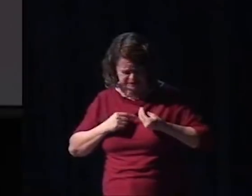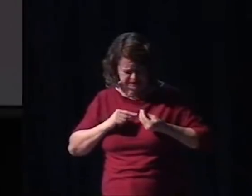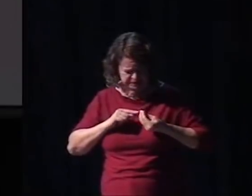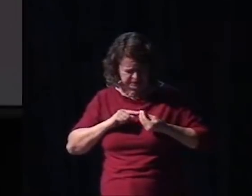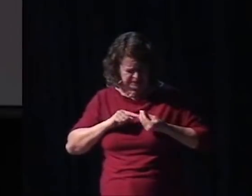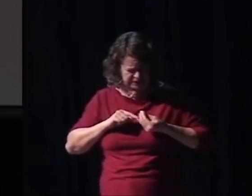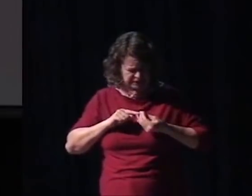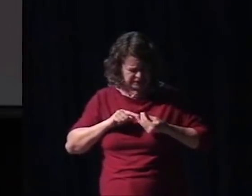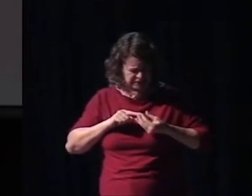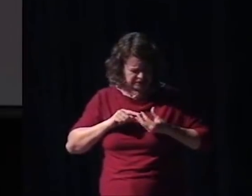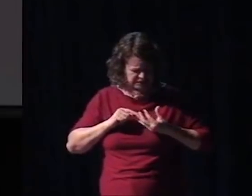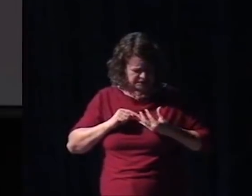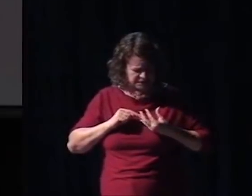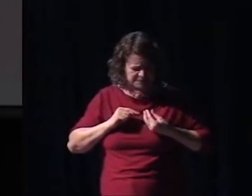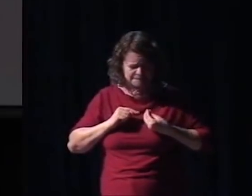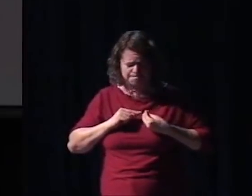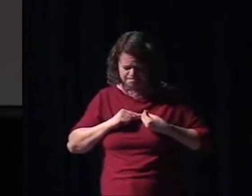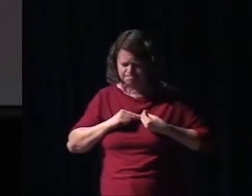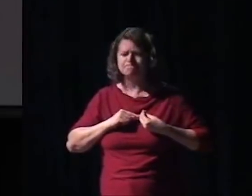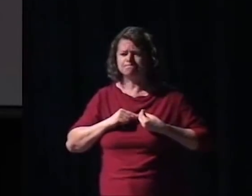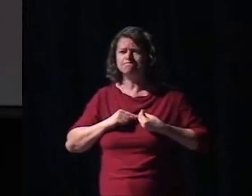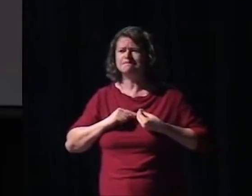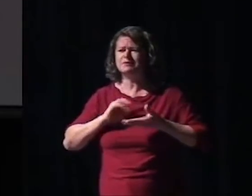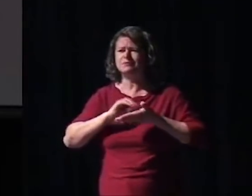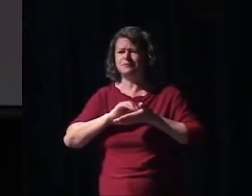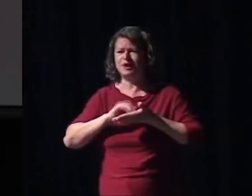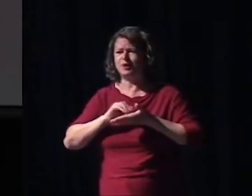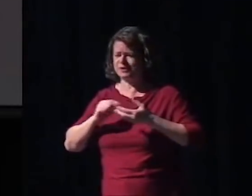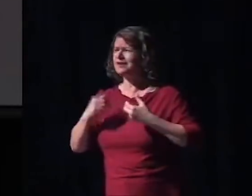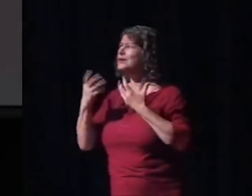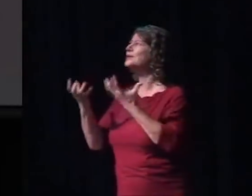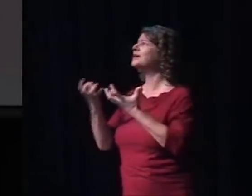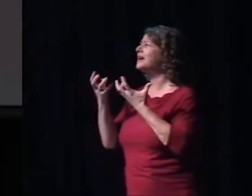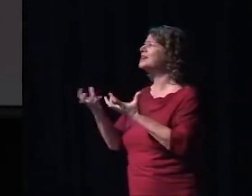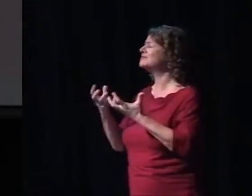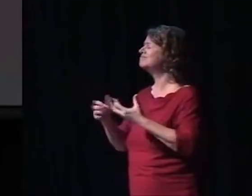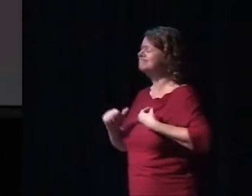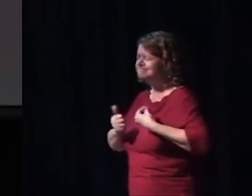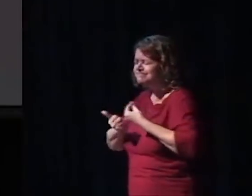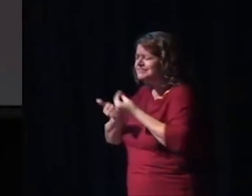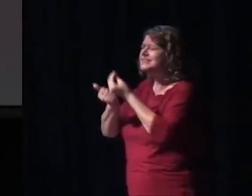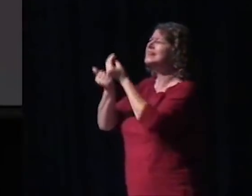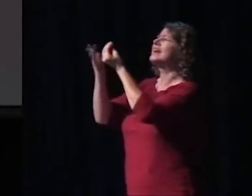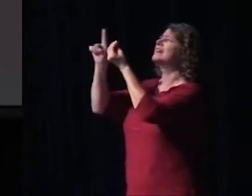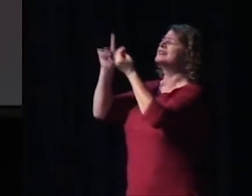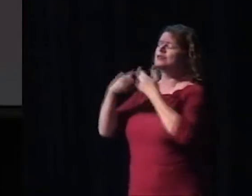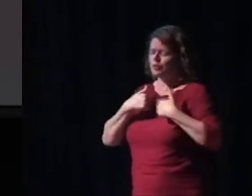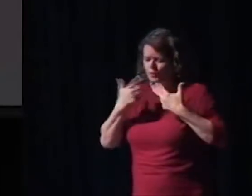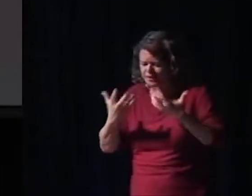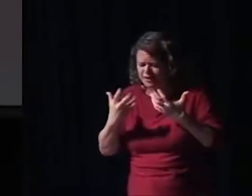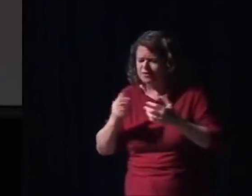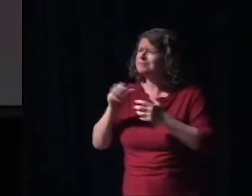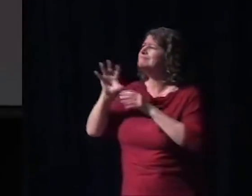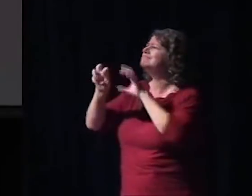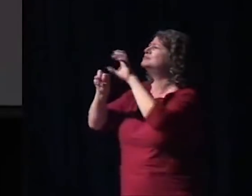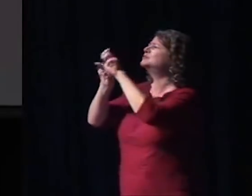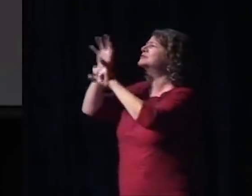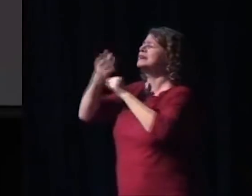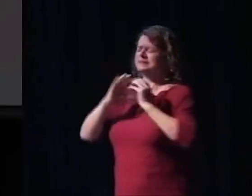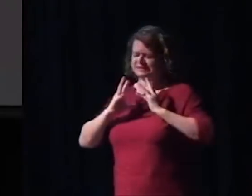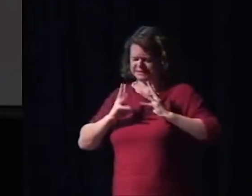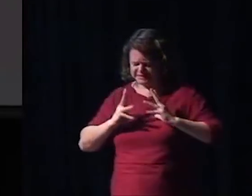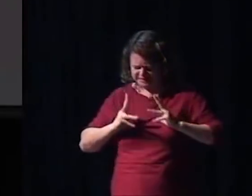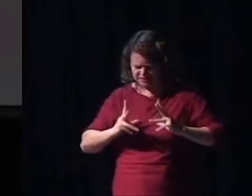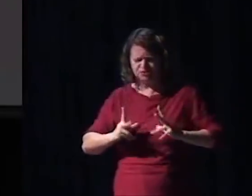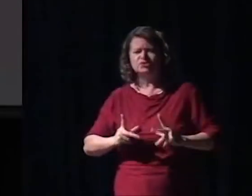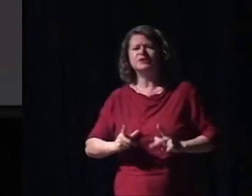pastor, eu quero consagrar a minha vida a Deus, eu quero santificar a minha vida ao Senhor, eu queria que você